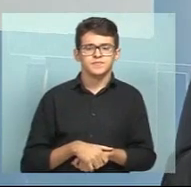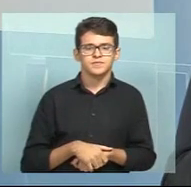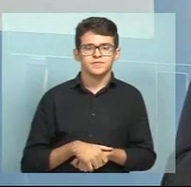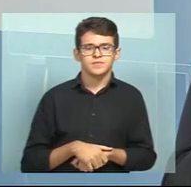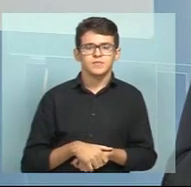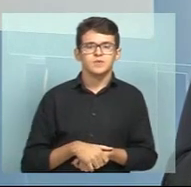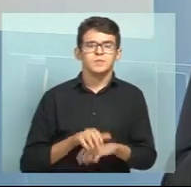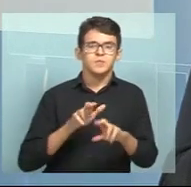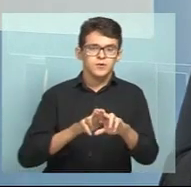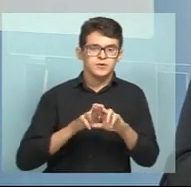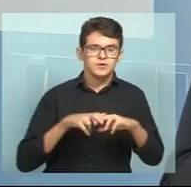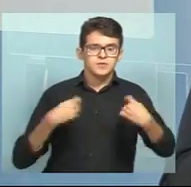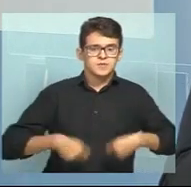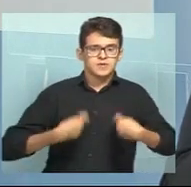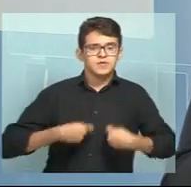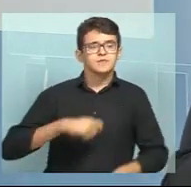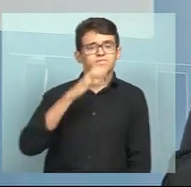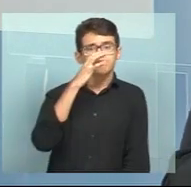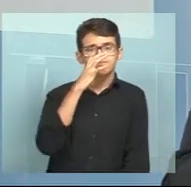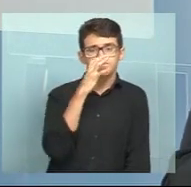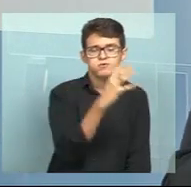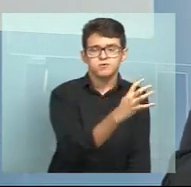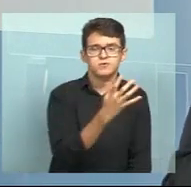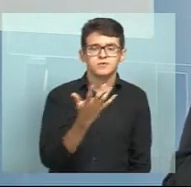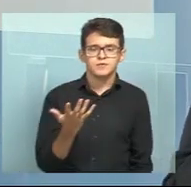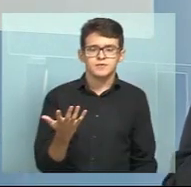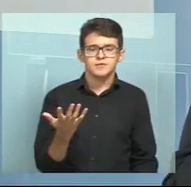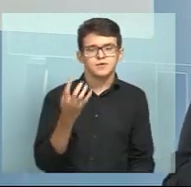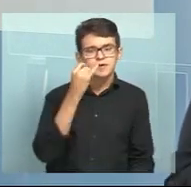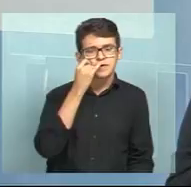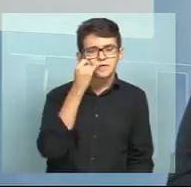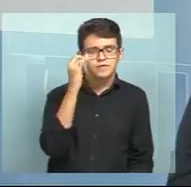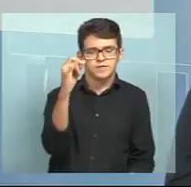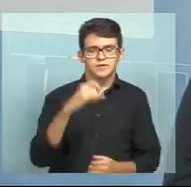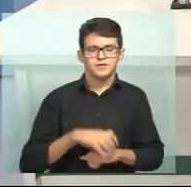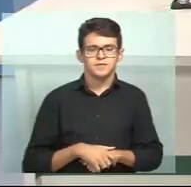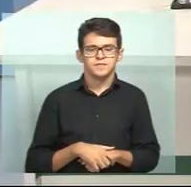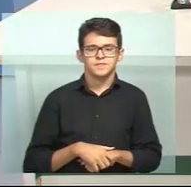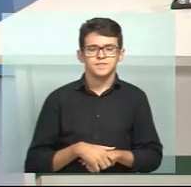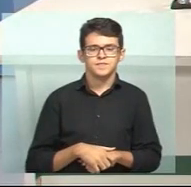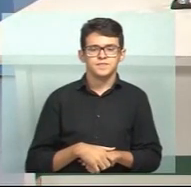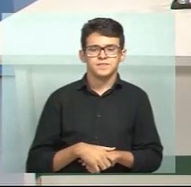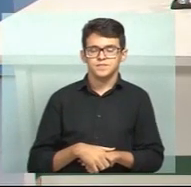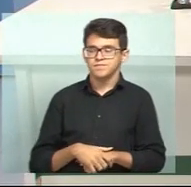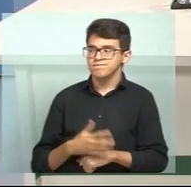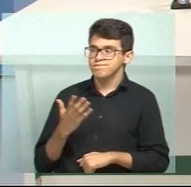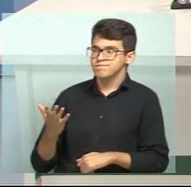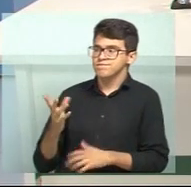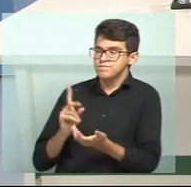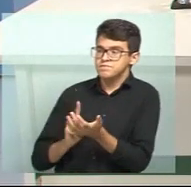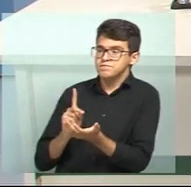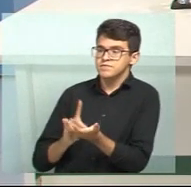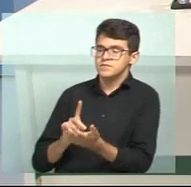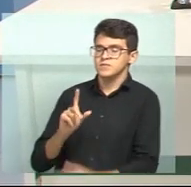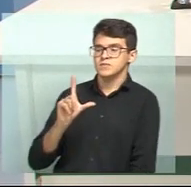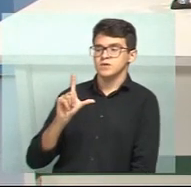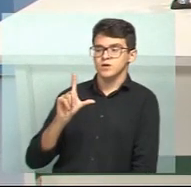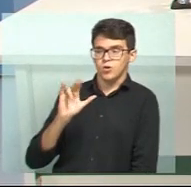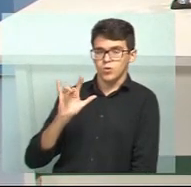gente denunciar, se a gente falar, né, Luiz? Quando Luiz Inácio Lula da Silva foi candidato em